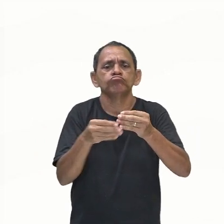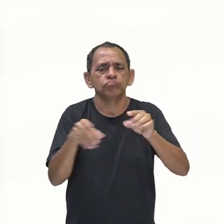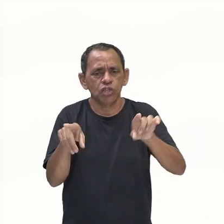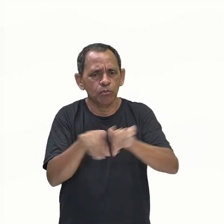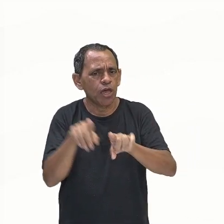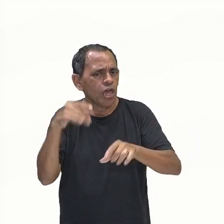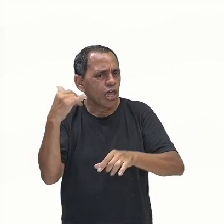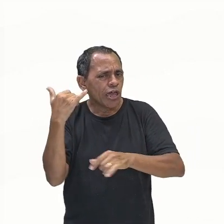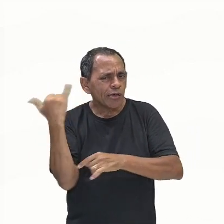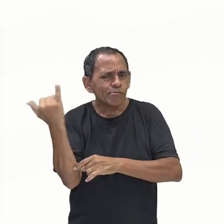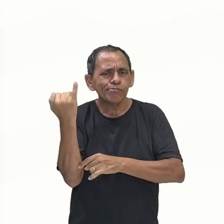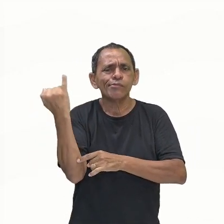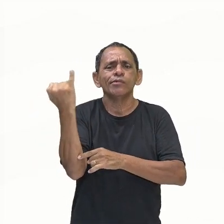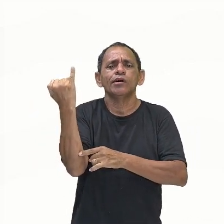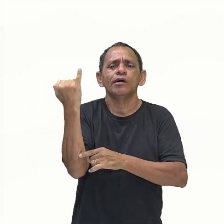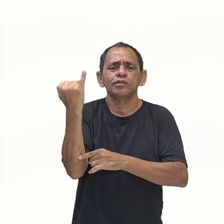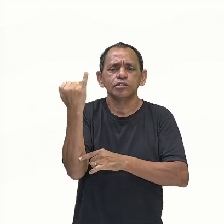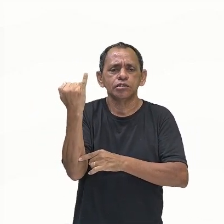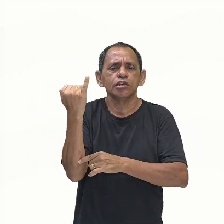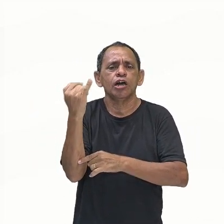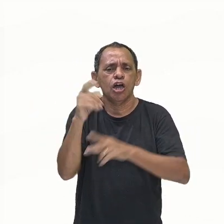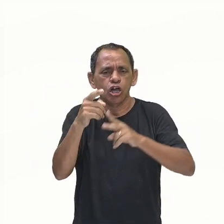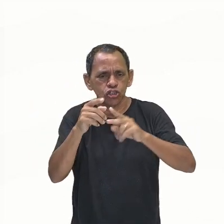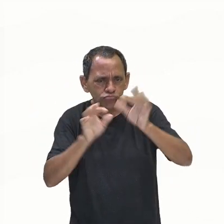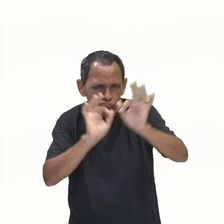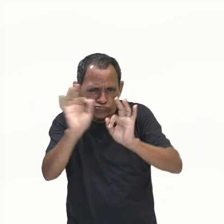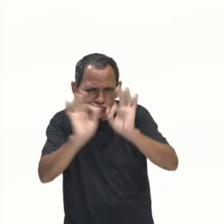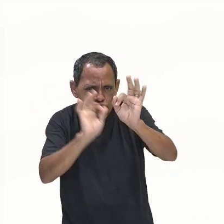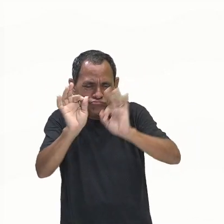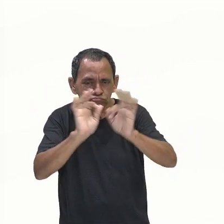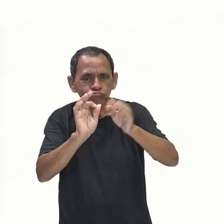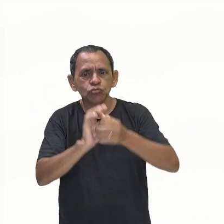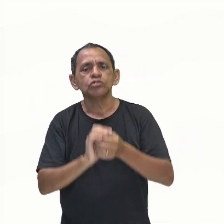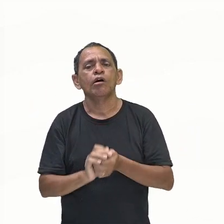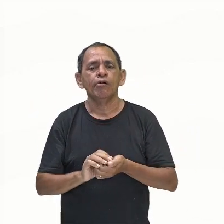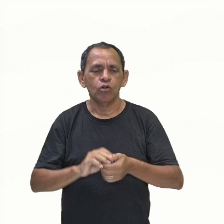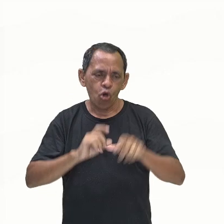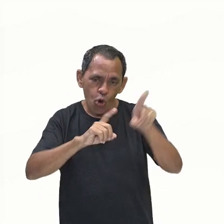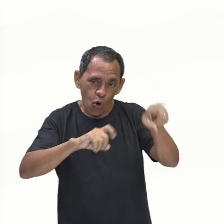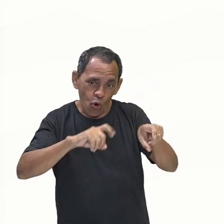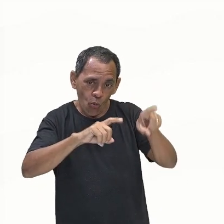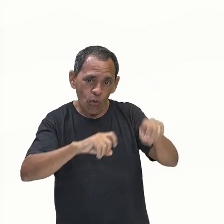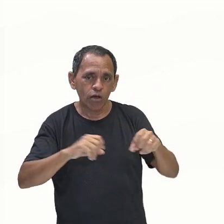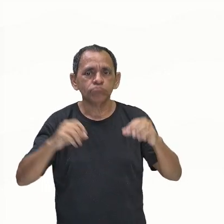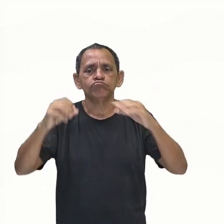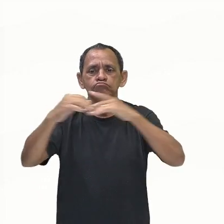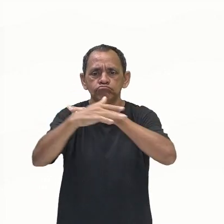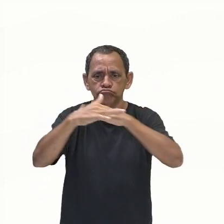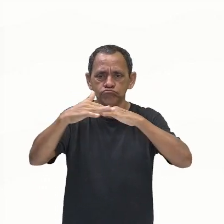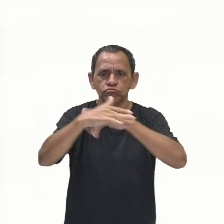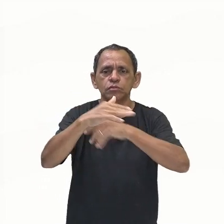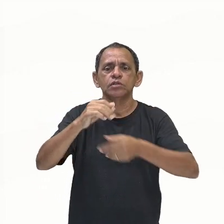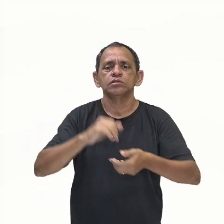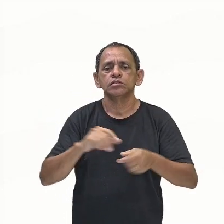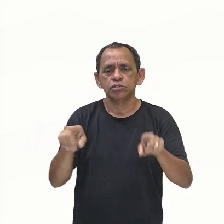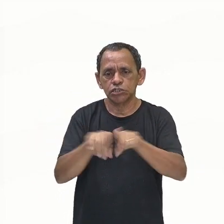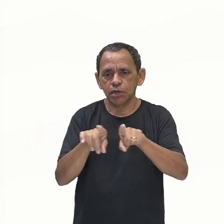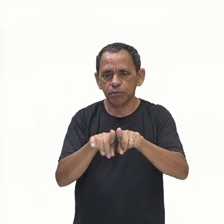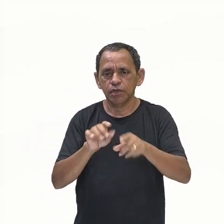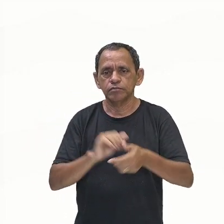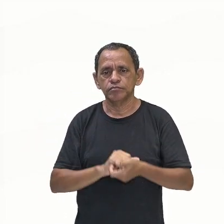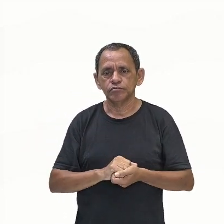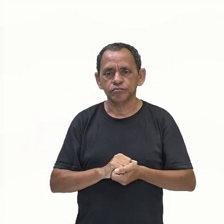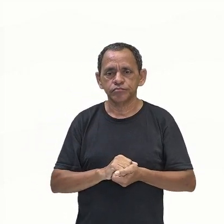para o planejamento urbano e rural, além de tomada de decisões. Ou seja, quando você tem ali os dados